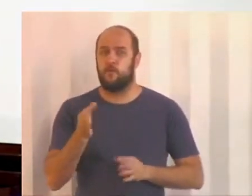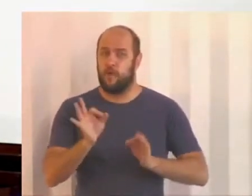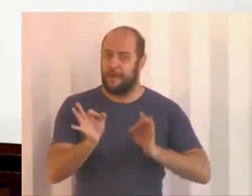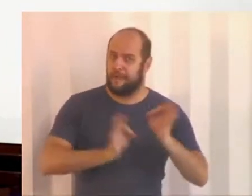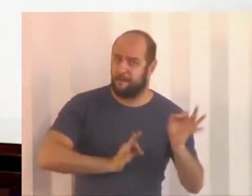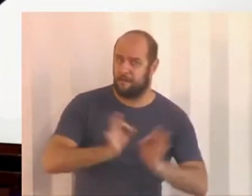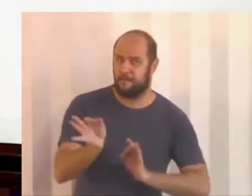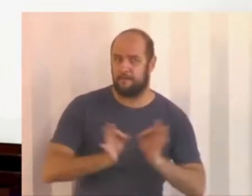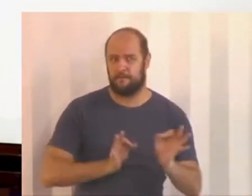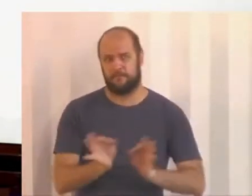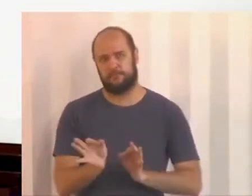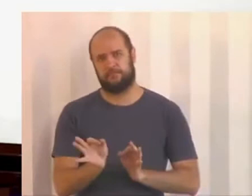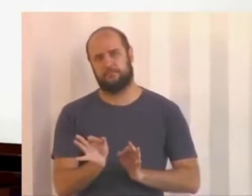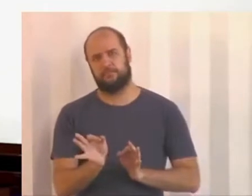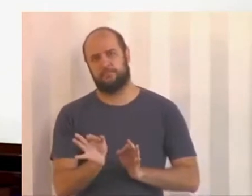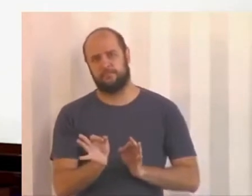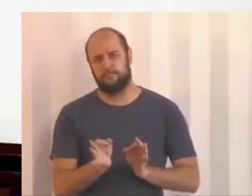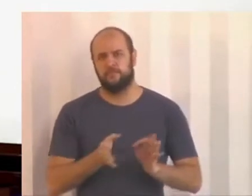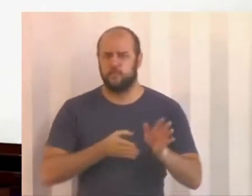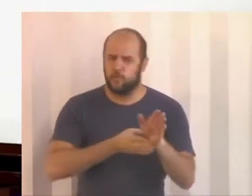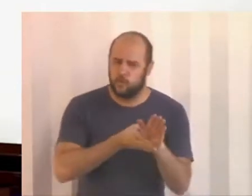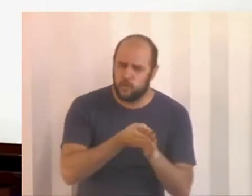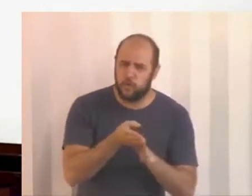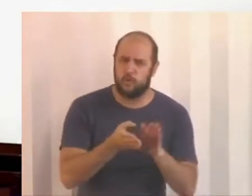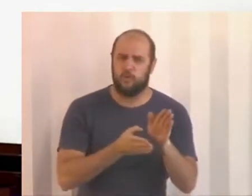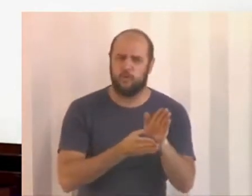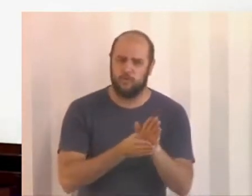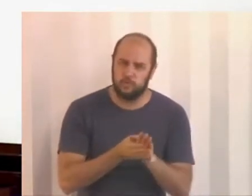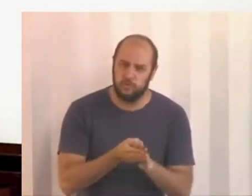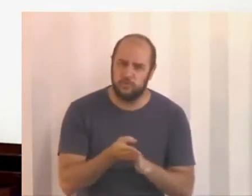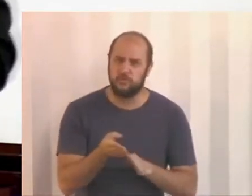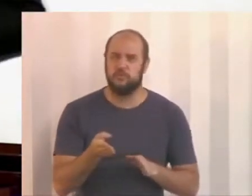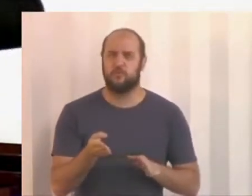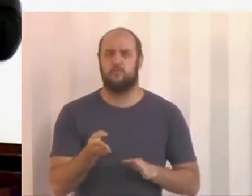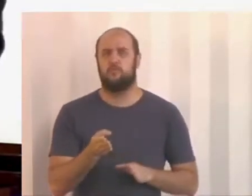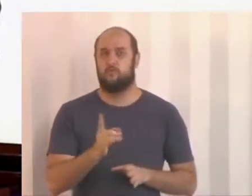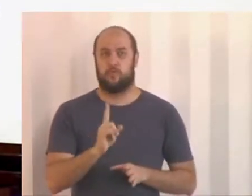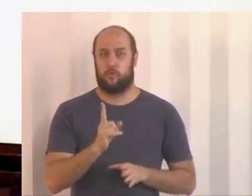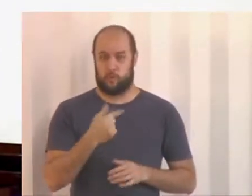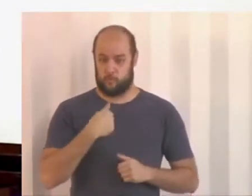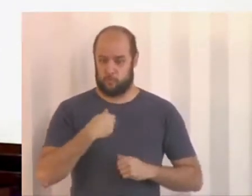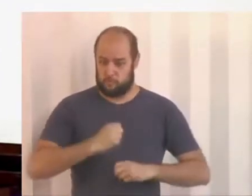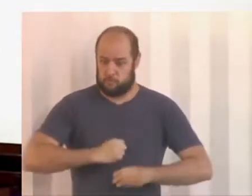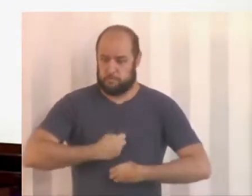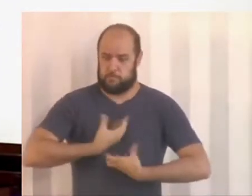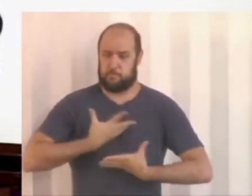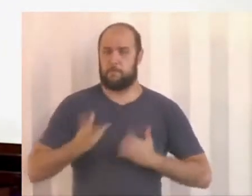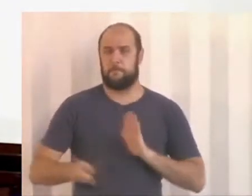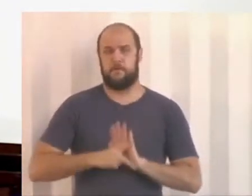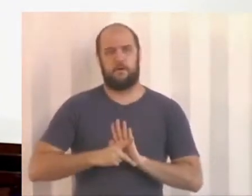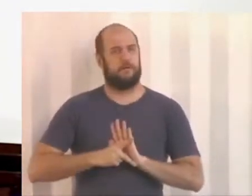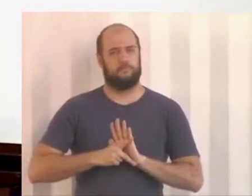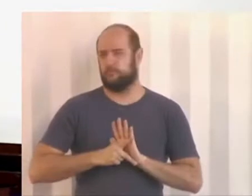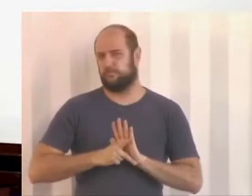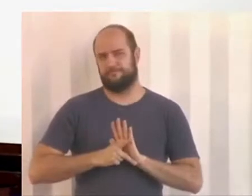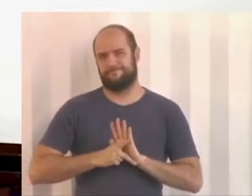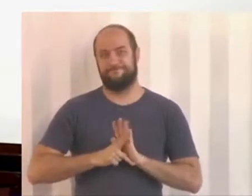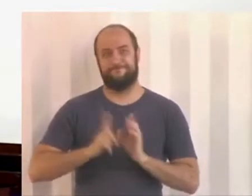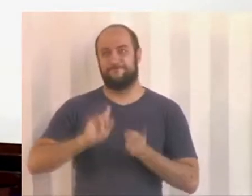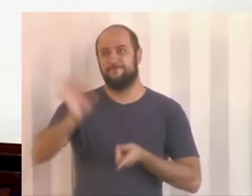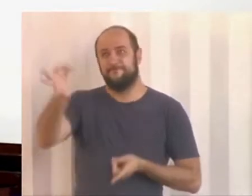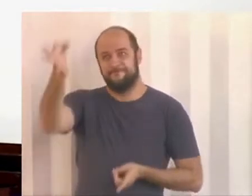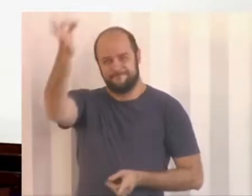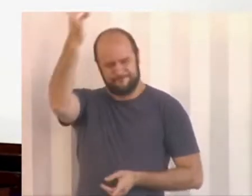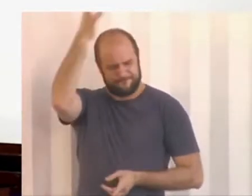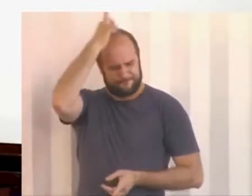exortação, esse consolo, não é algo que eu produzo em mim, mas que é doado a